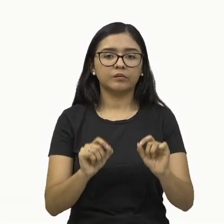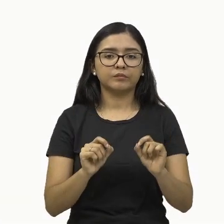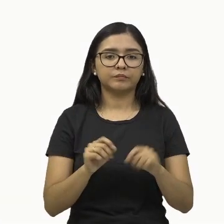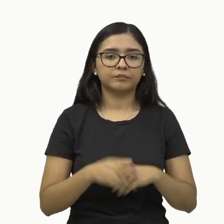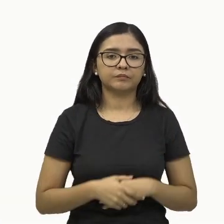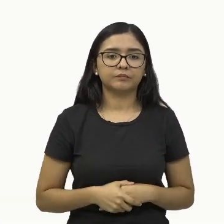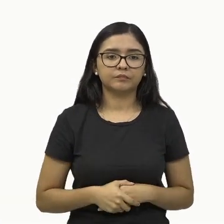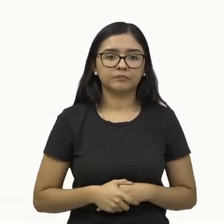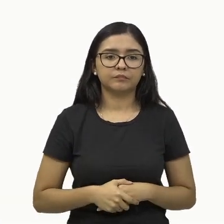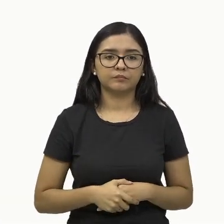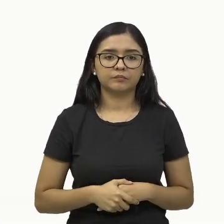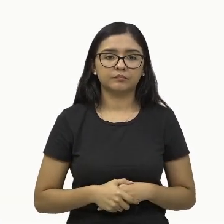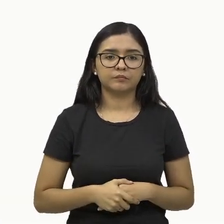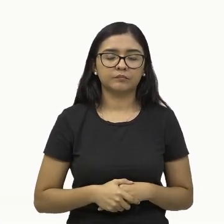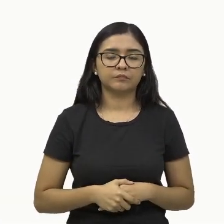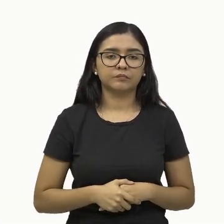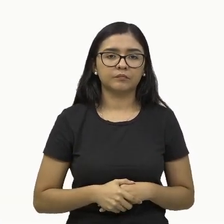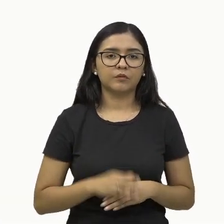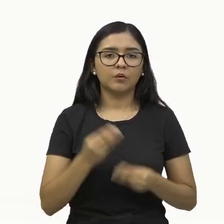de existência do produto